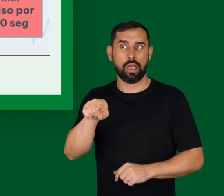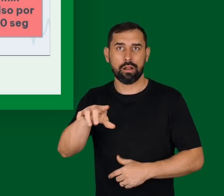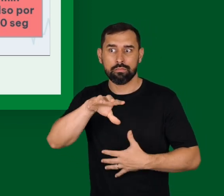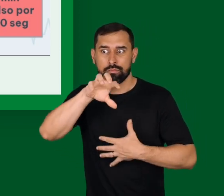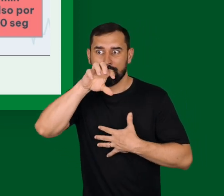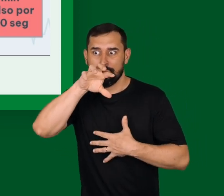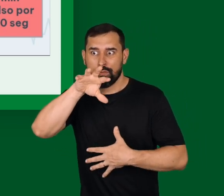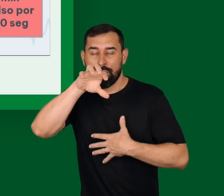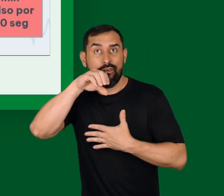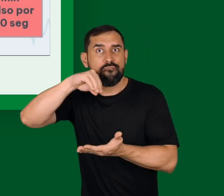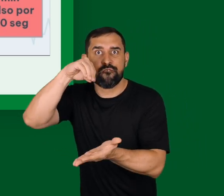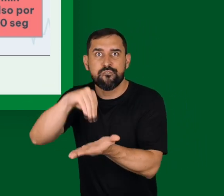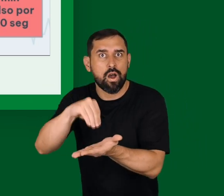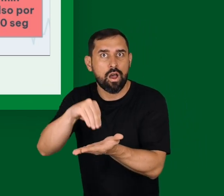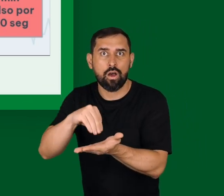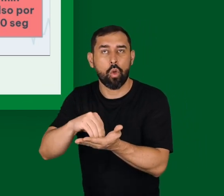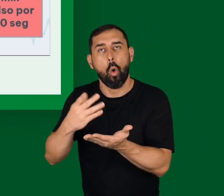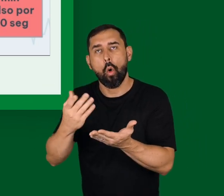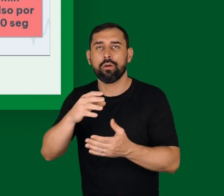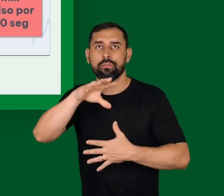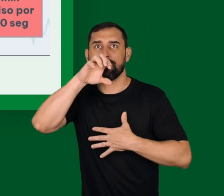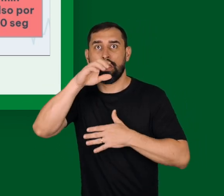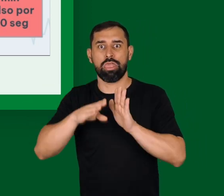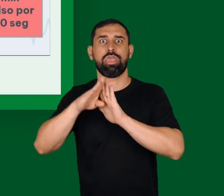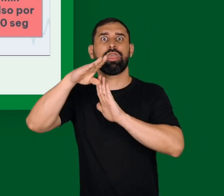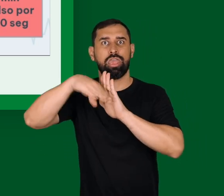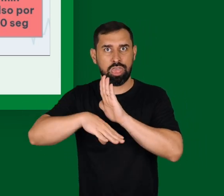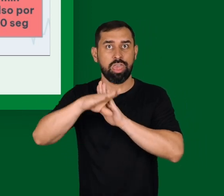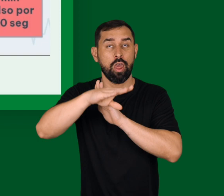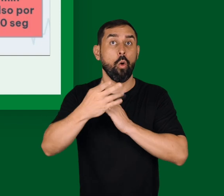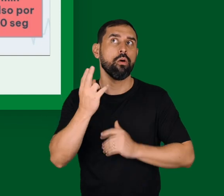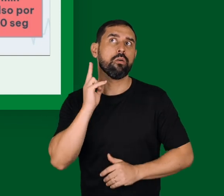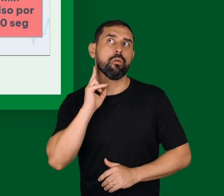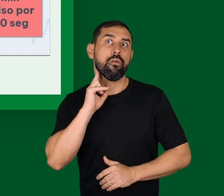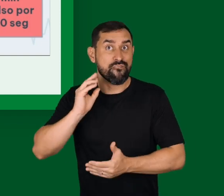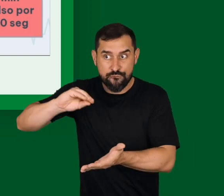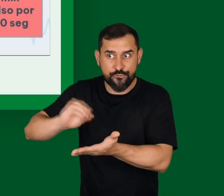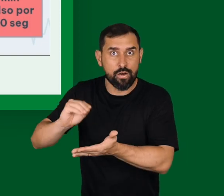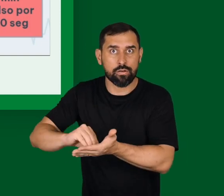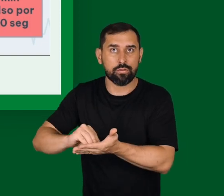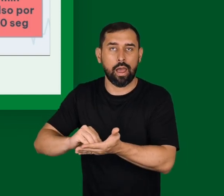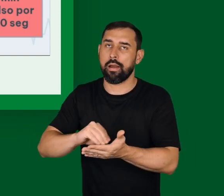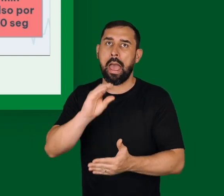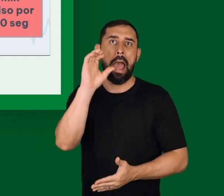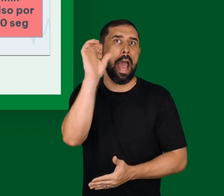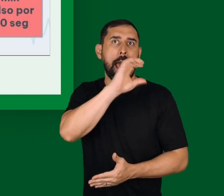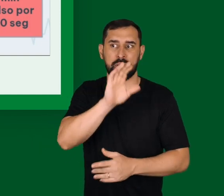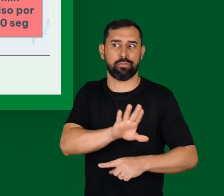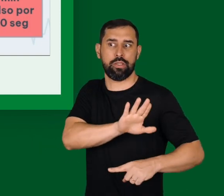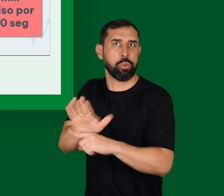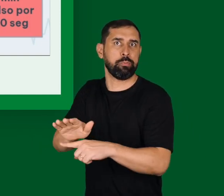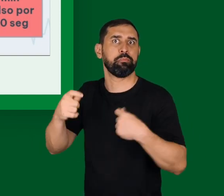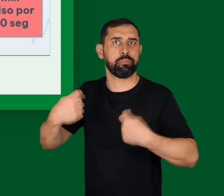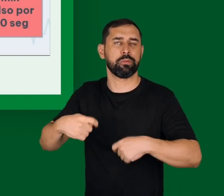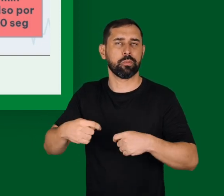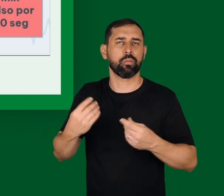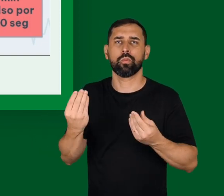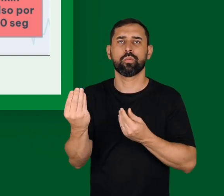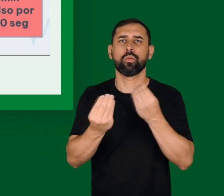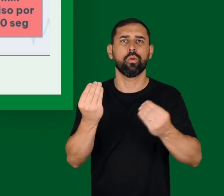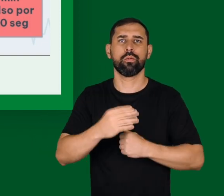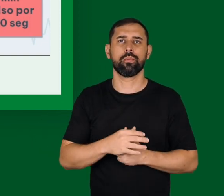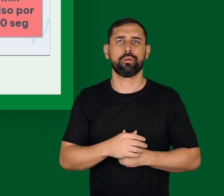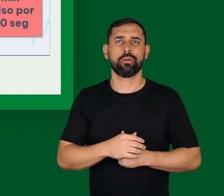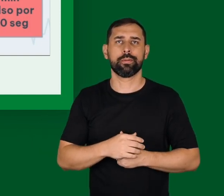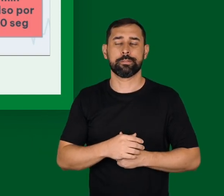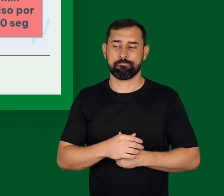se apresenta com ausência de respiração, uma respiração irregular ou pulso ausente, a gente já precisa estabelecer as manobras